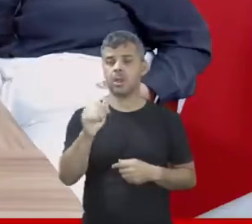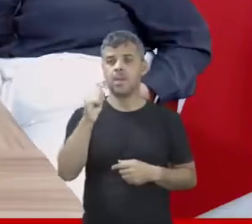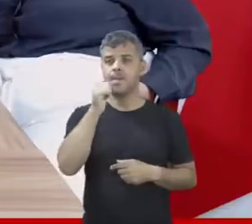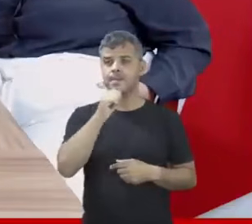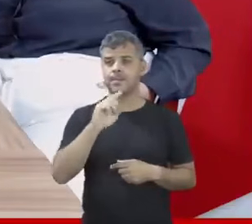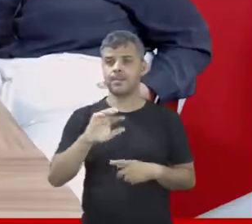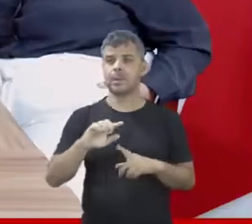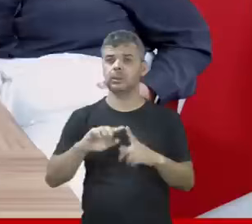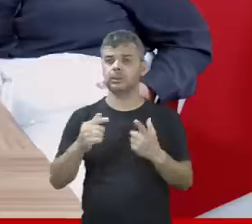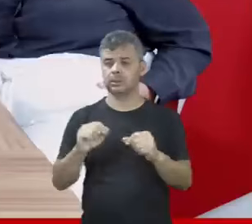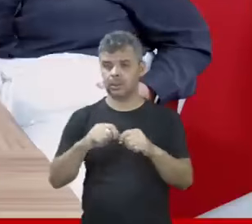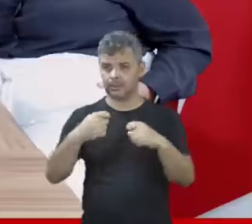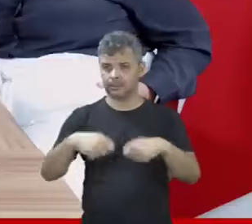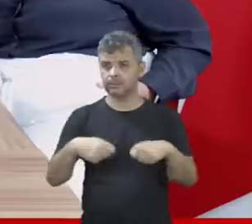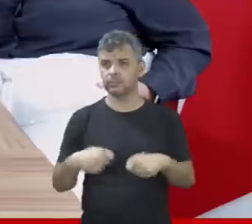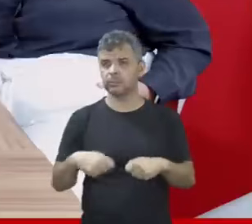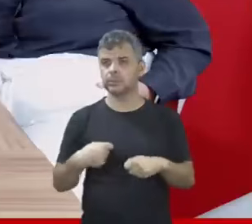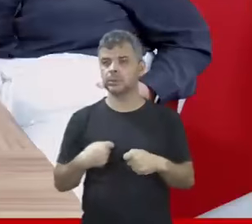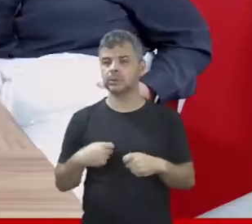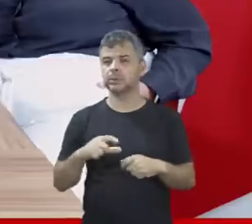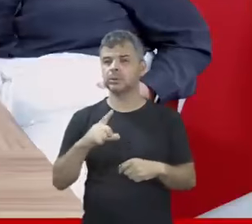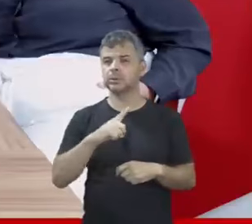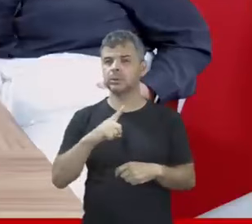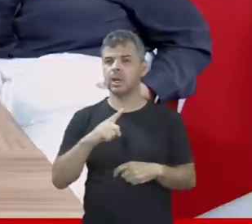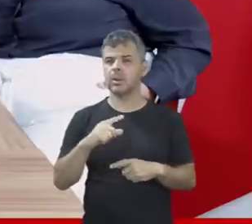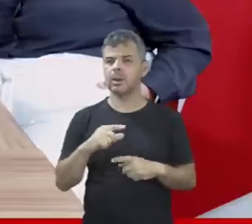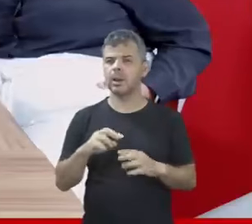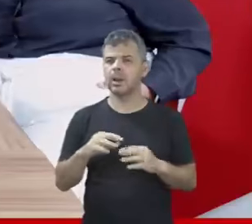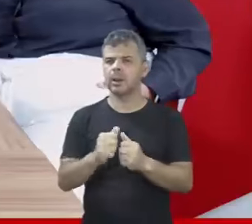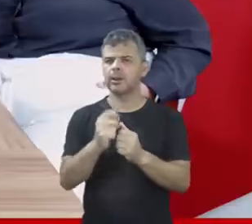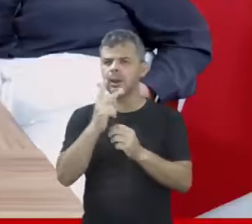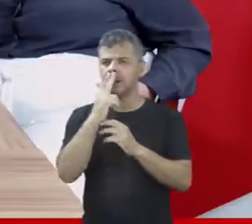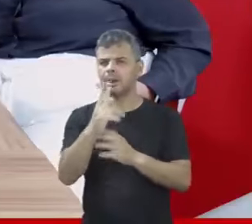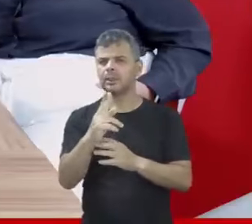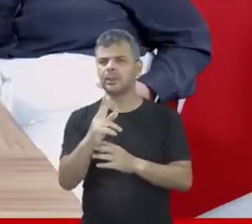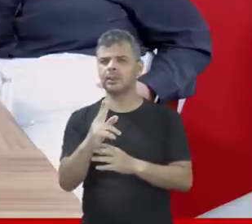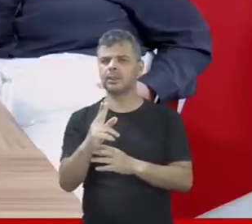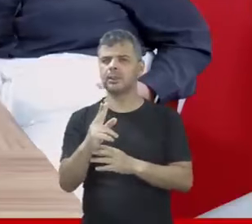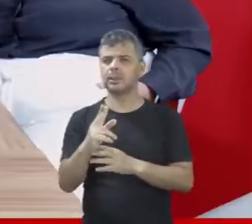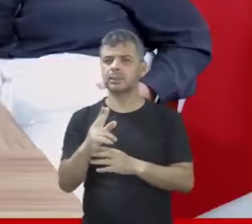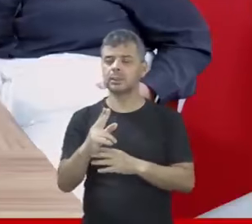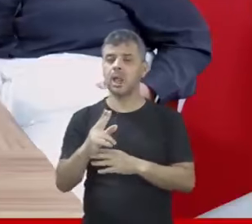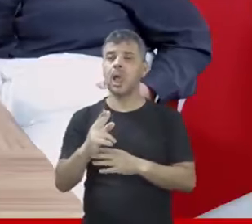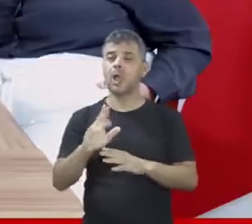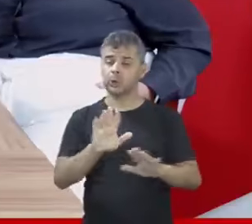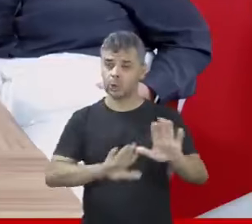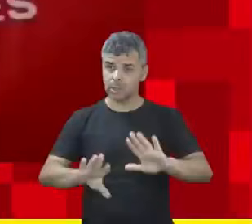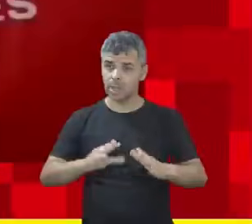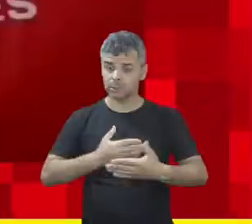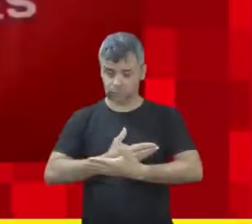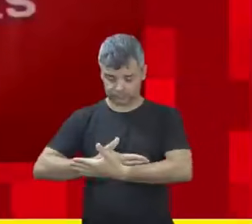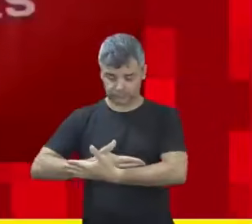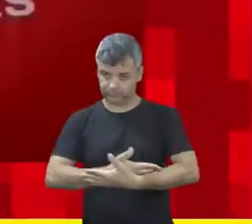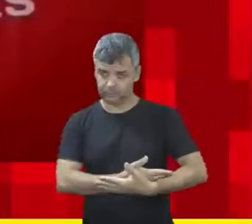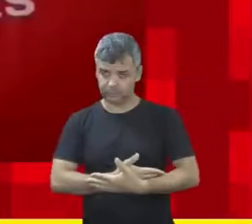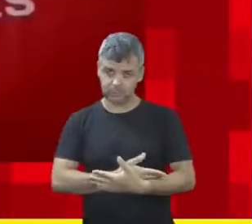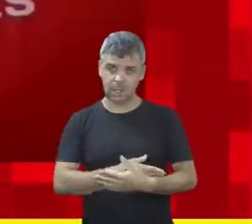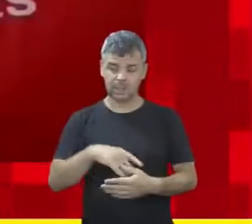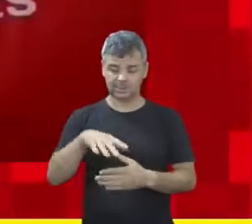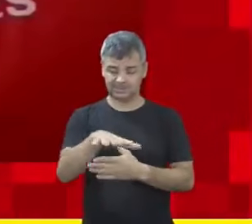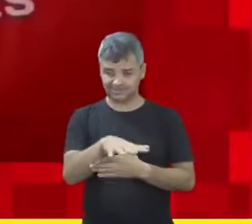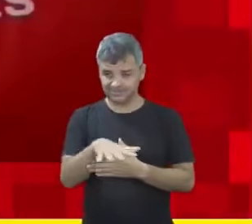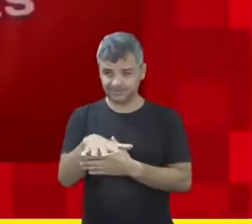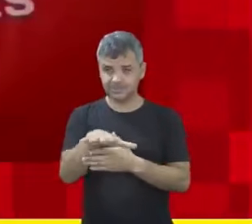mulheres e que precisaria ter, mas tem um machismo muito grande com a questão da maternidade. Então, esse